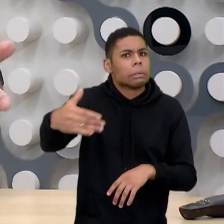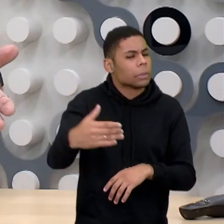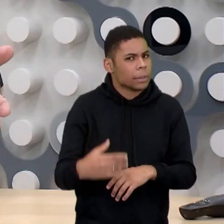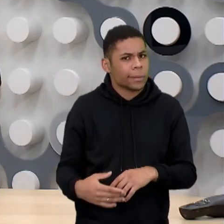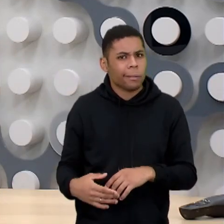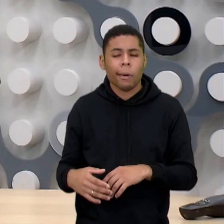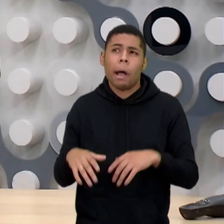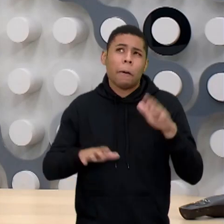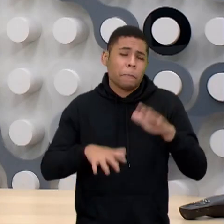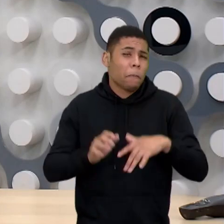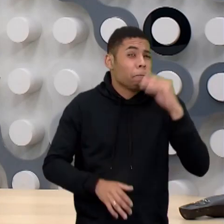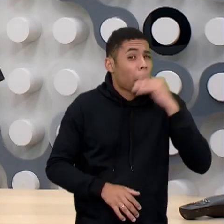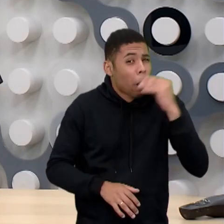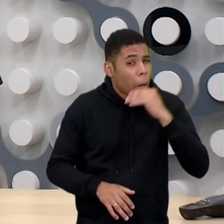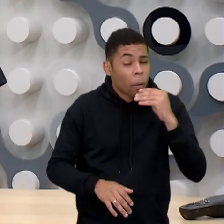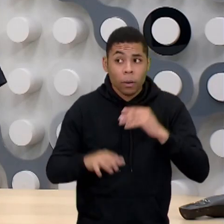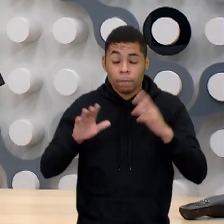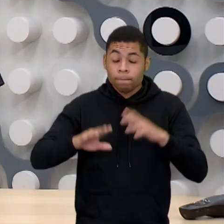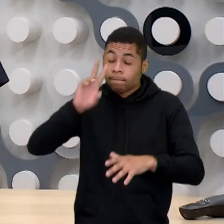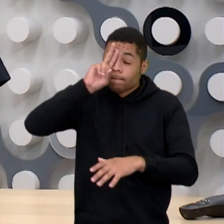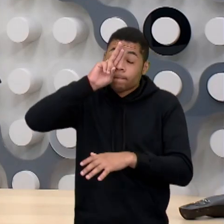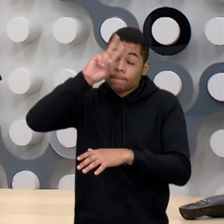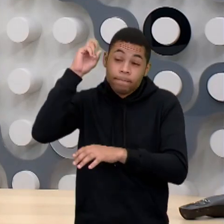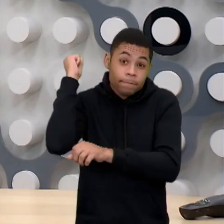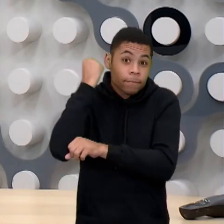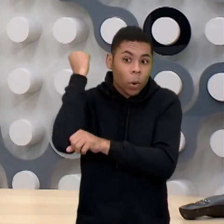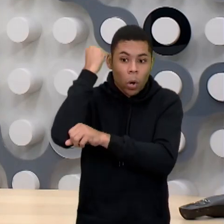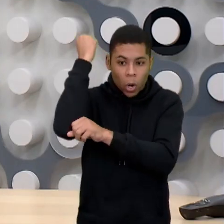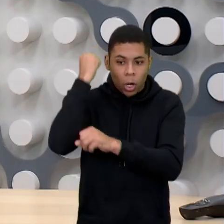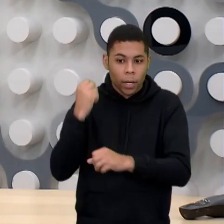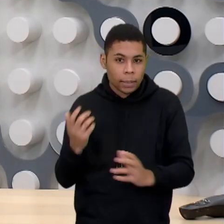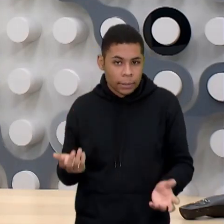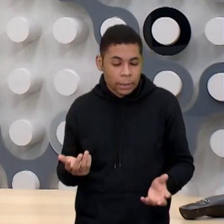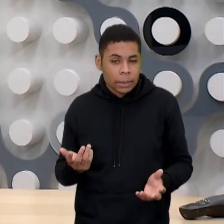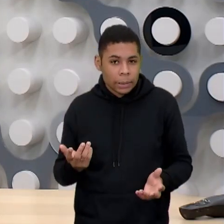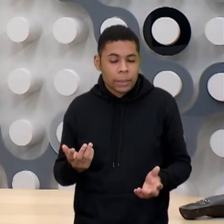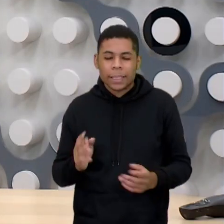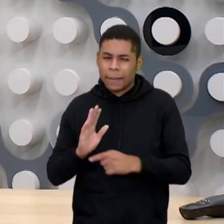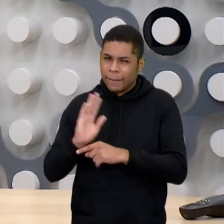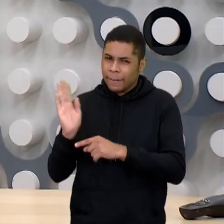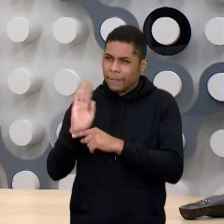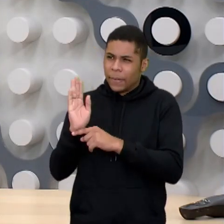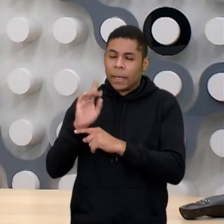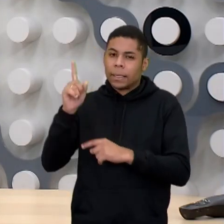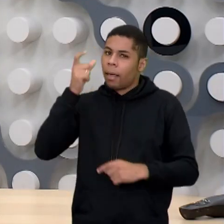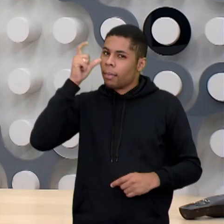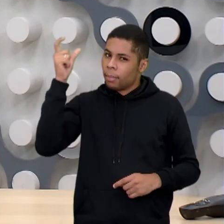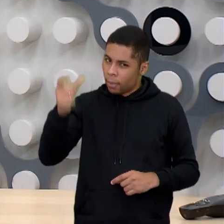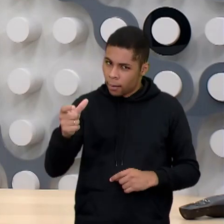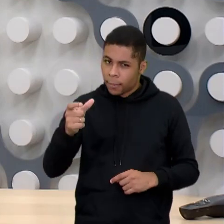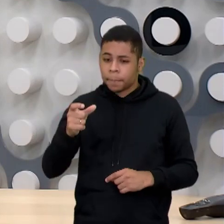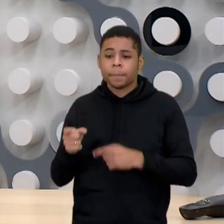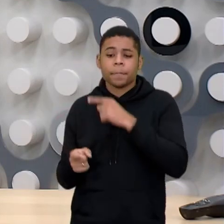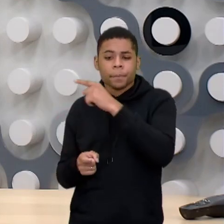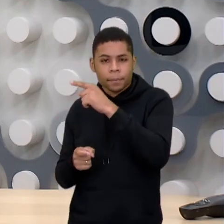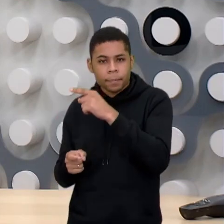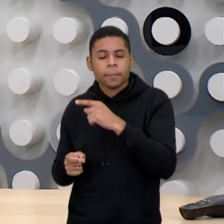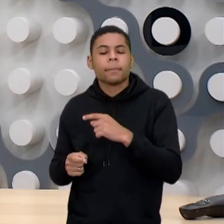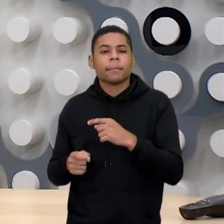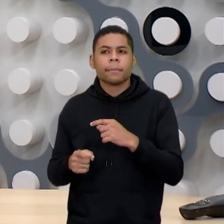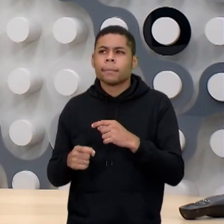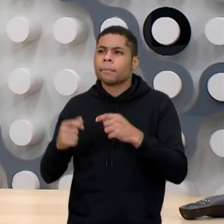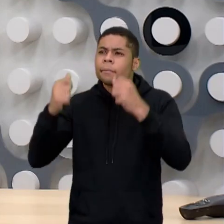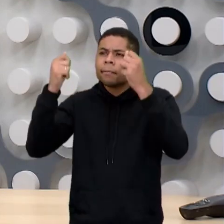baixa intensidade, média e até alta intensidade. Então é um vídeo bem interessante, porque ele retrata aí, né,